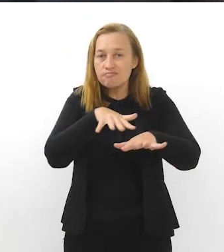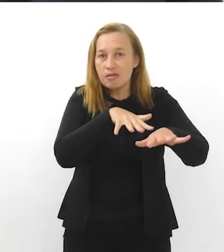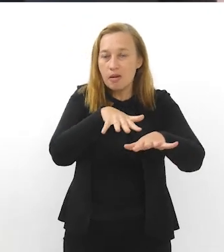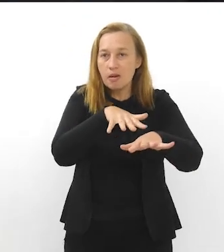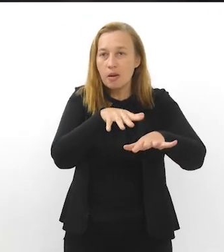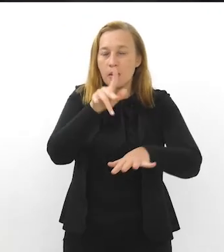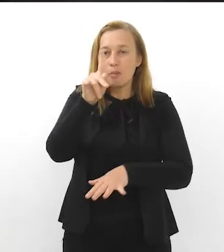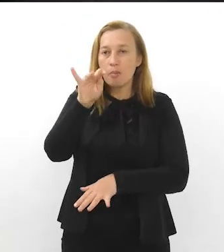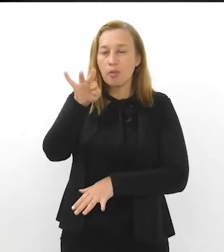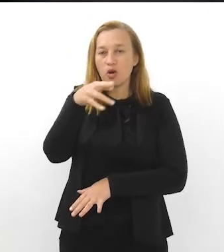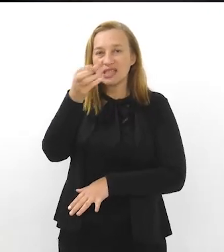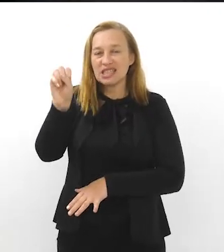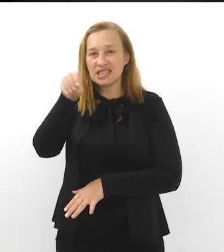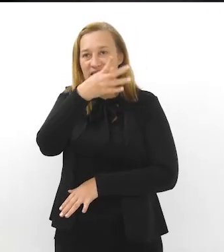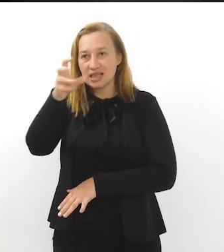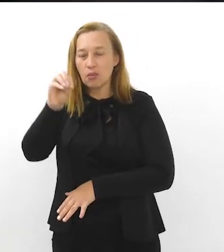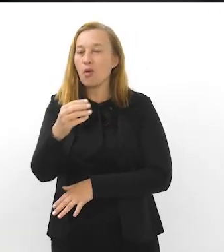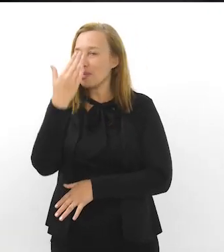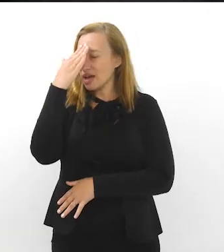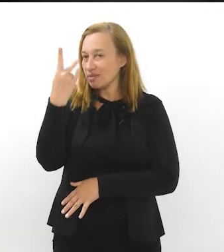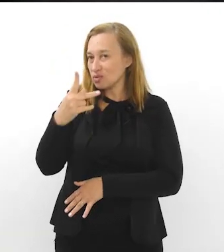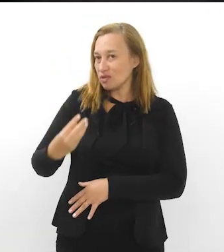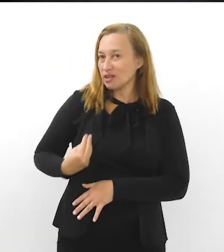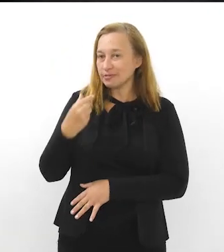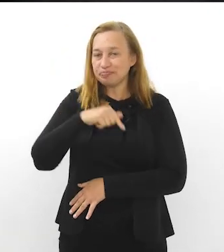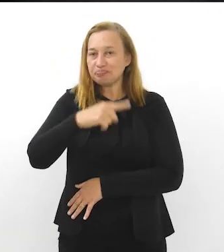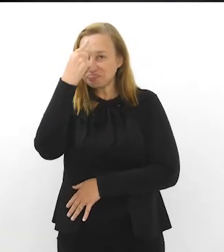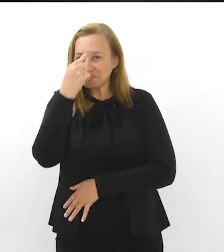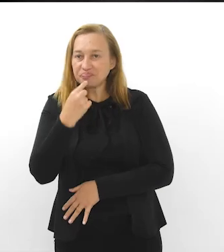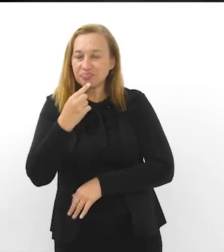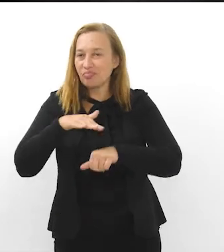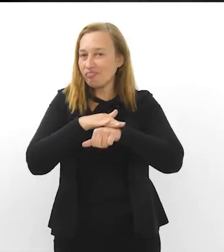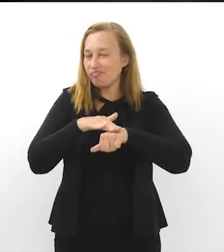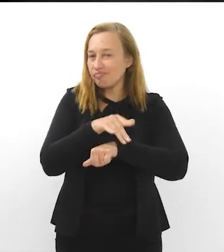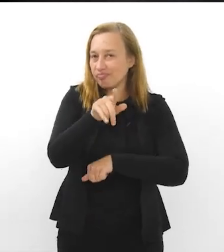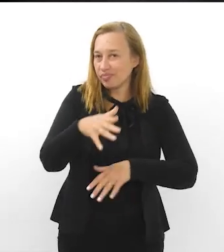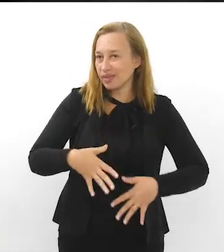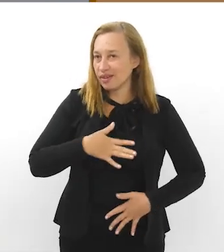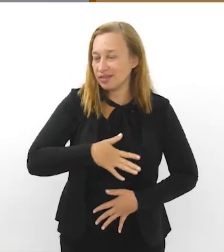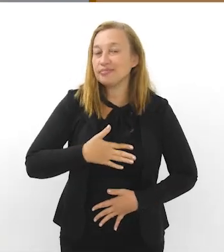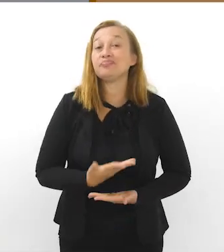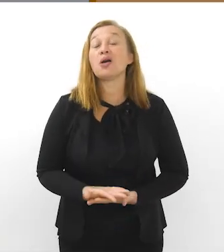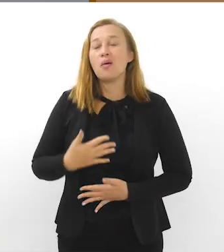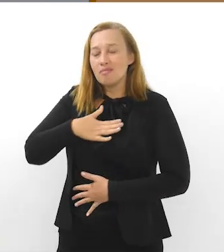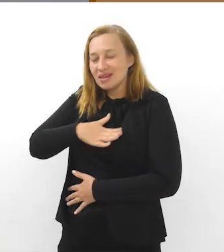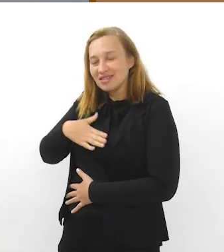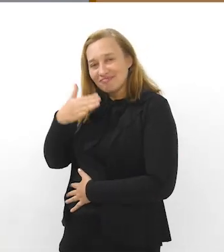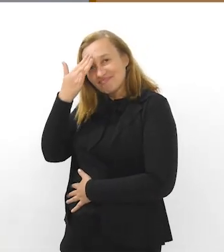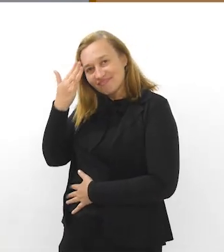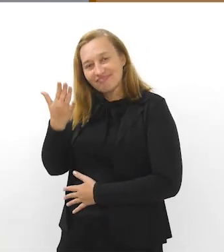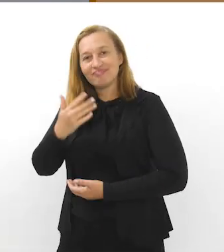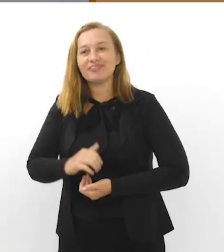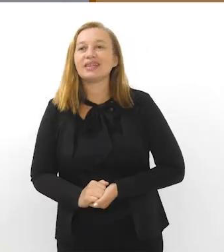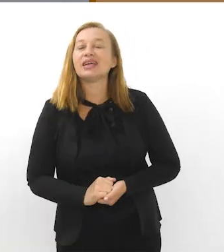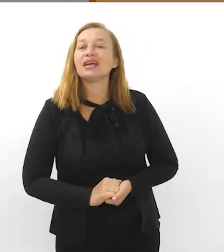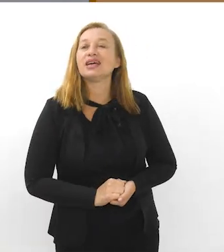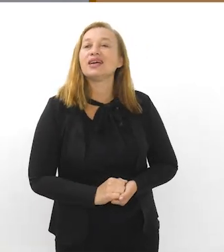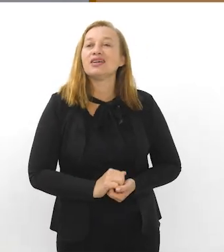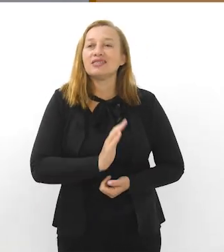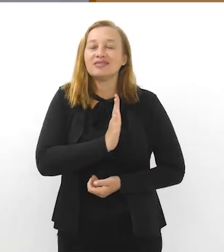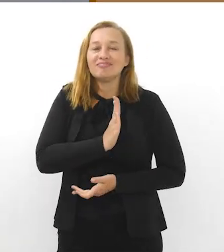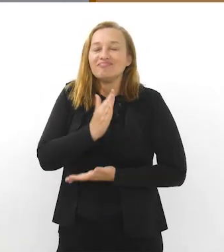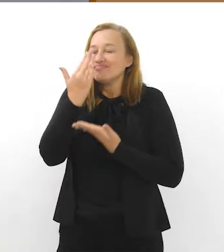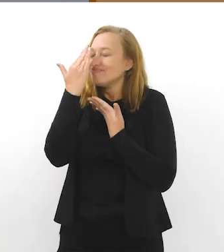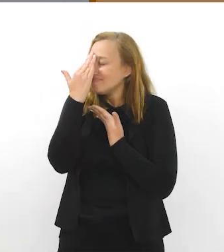Gorete, muito obrigado pela sua participação aqui no Perfil. É um prazer estar aqui conversando com você. O prazer é todo meu e o